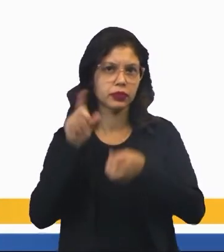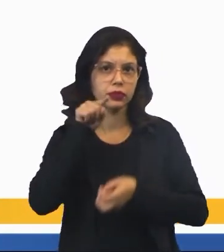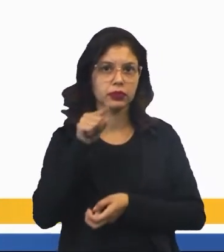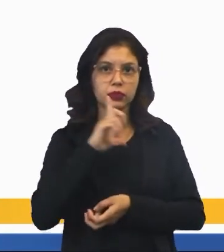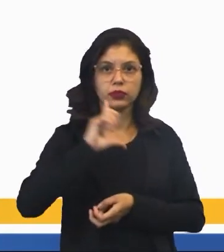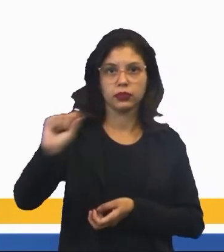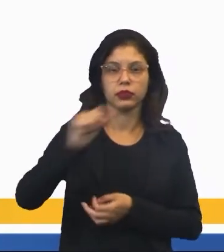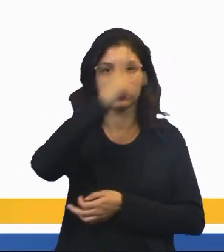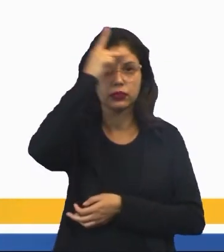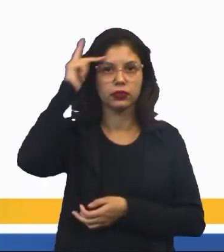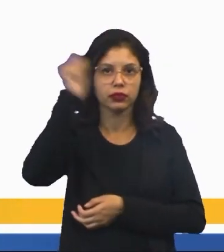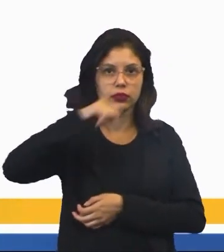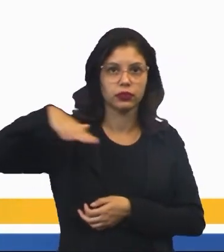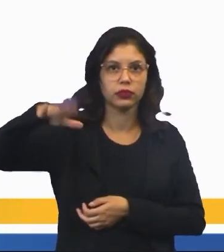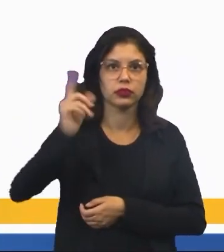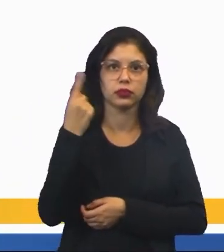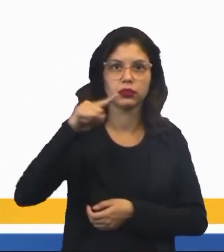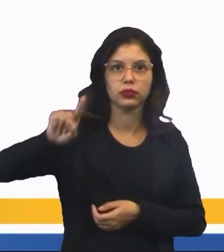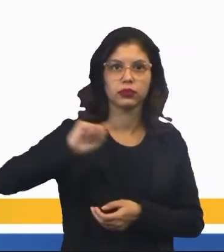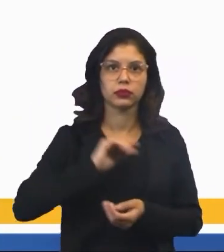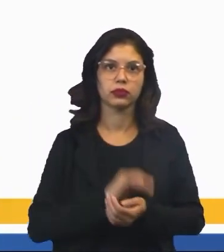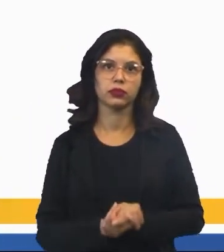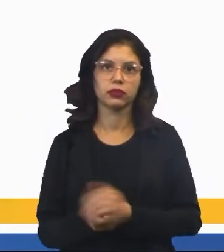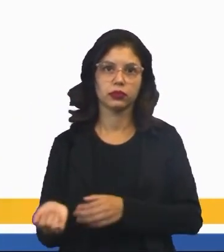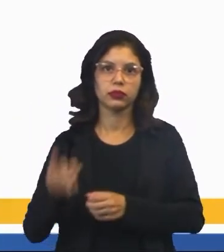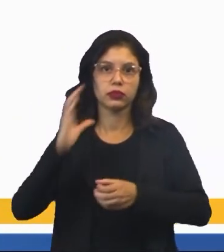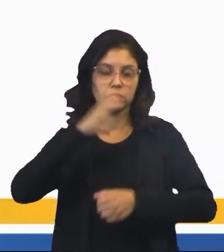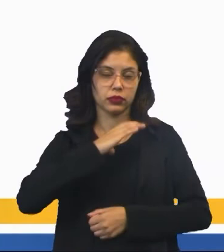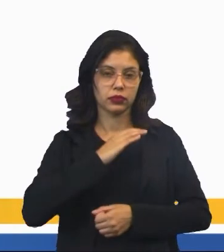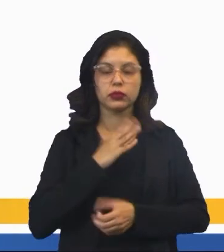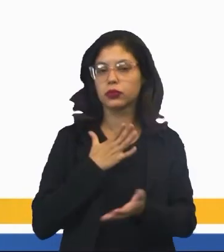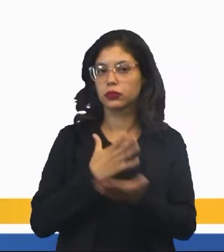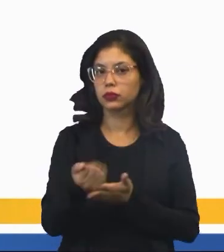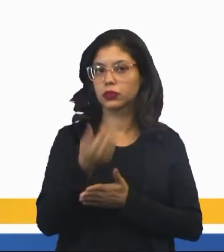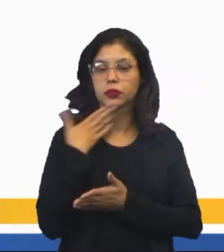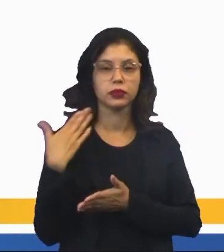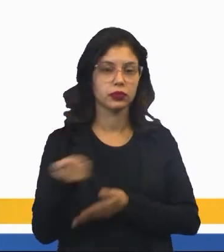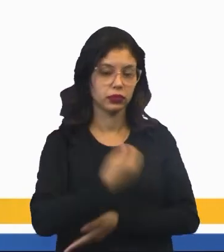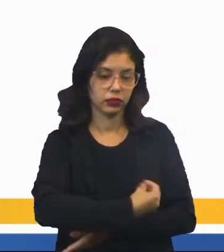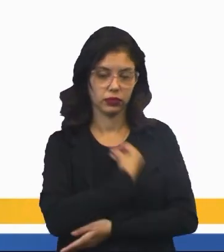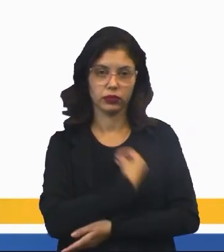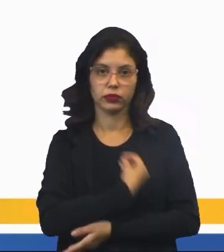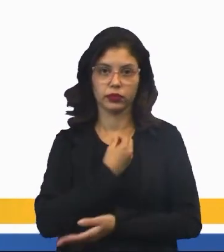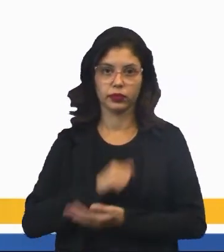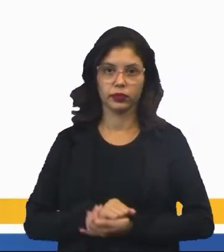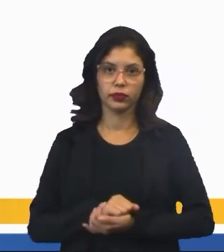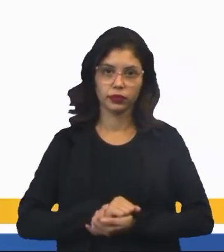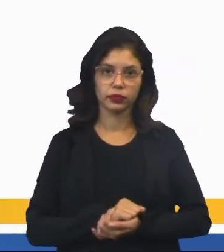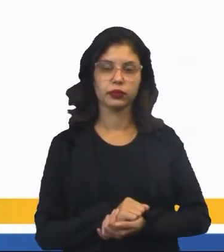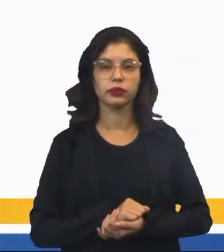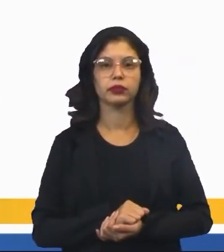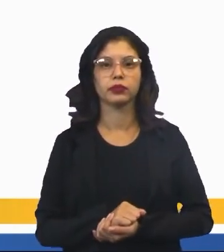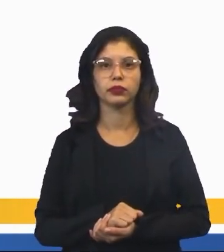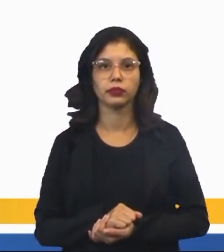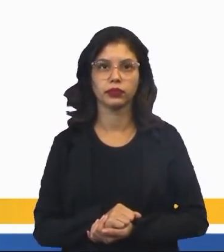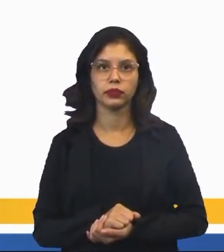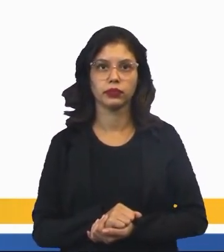Percebemos aqui a saída de pessoas do campo indo para as cidades em busca de melhoria.